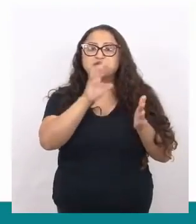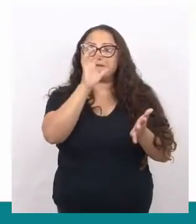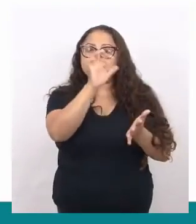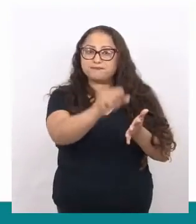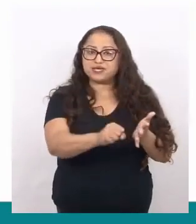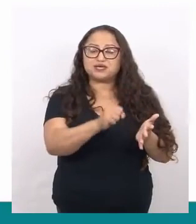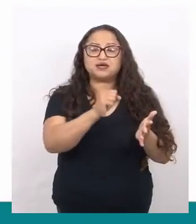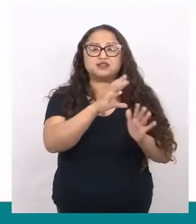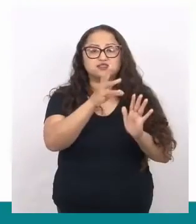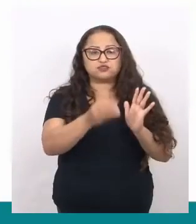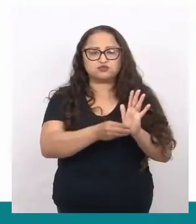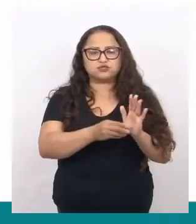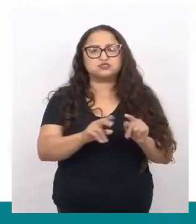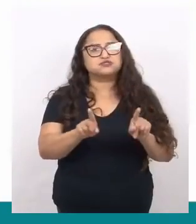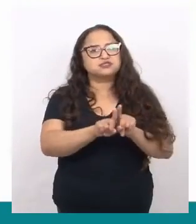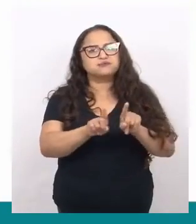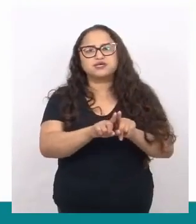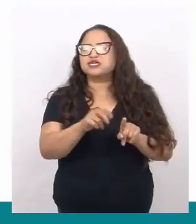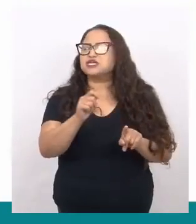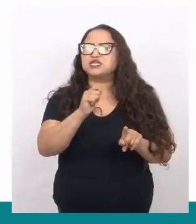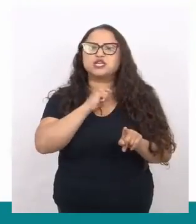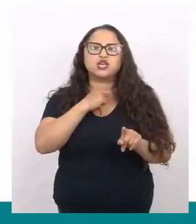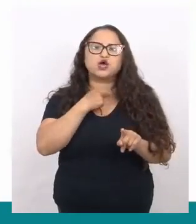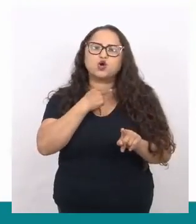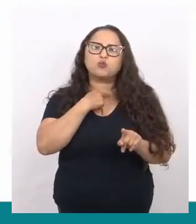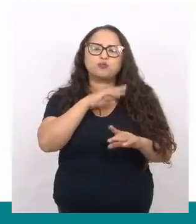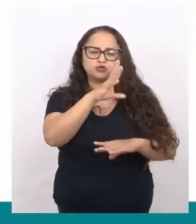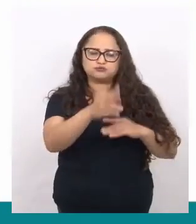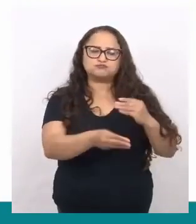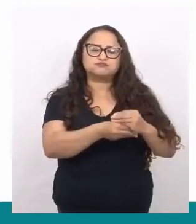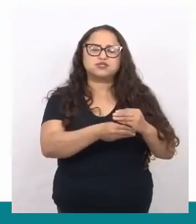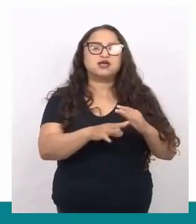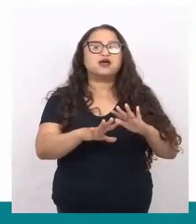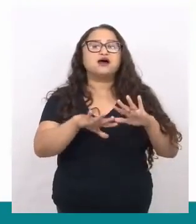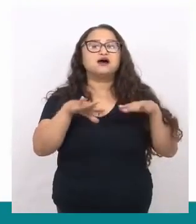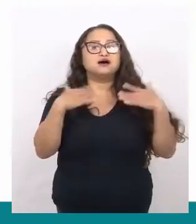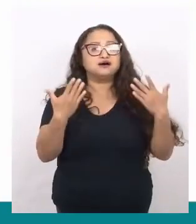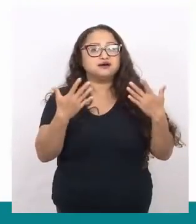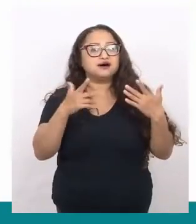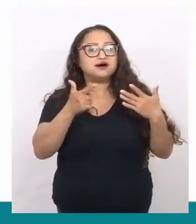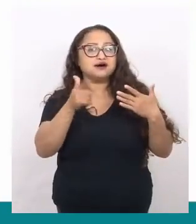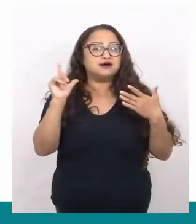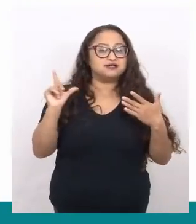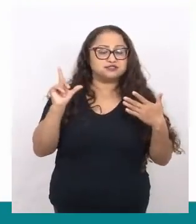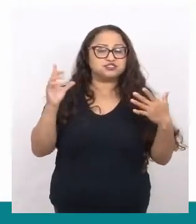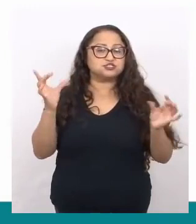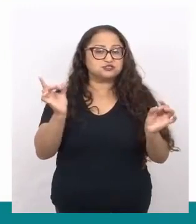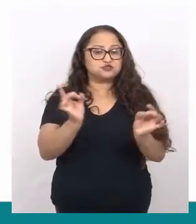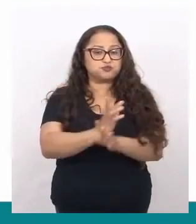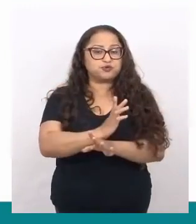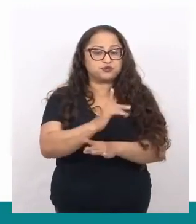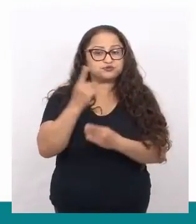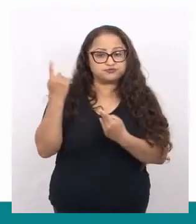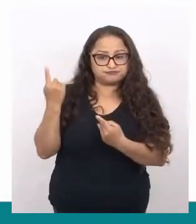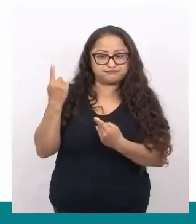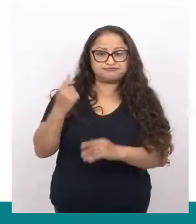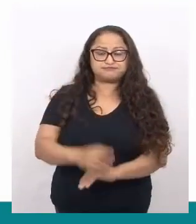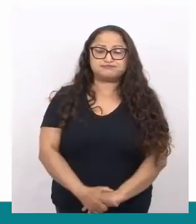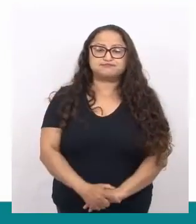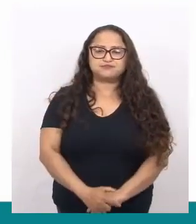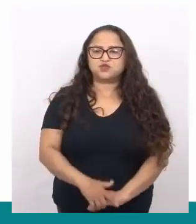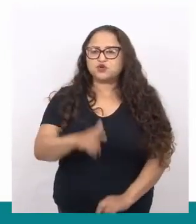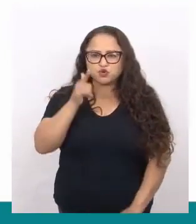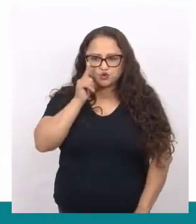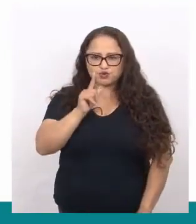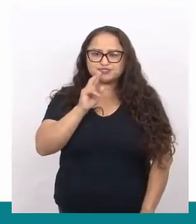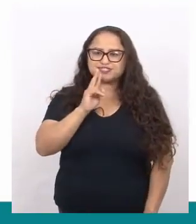pegar carga suplementar também antes de ter constituído. Aqui vocês vão conseguir verificar início, fim